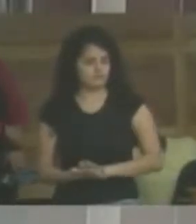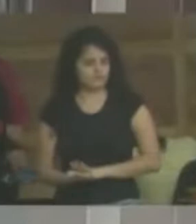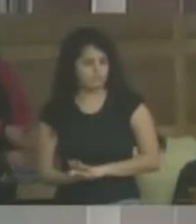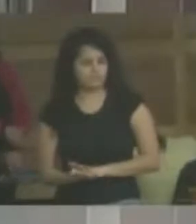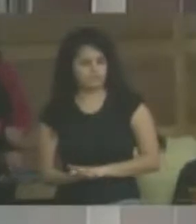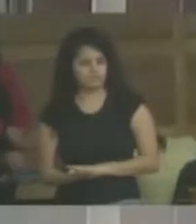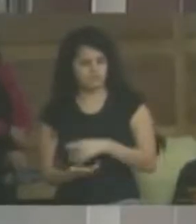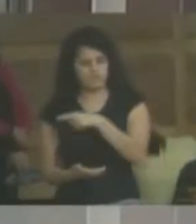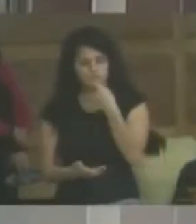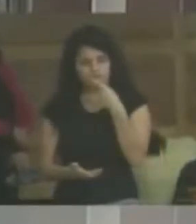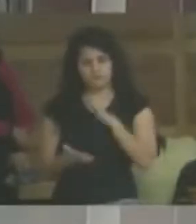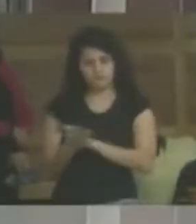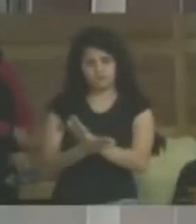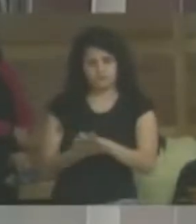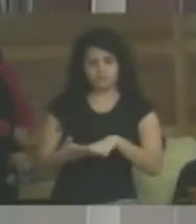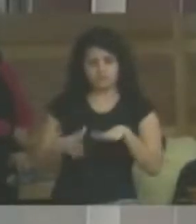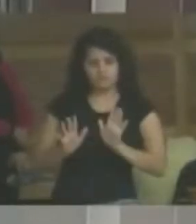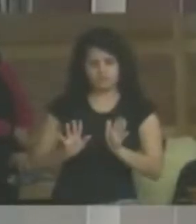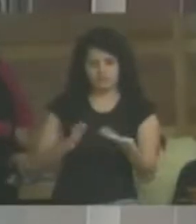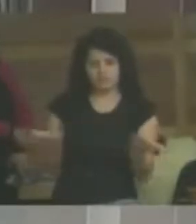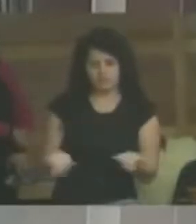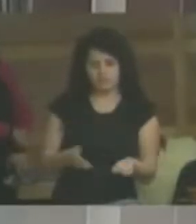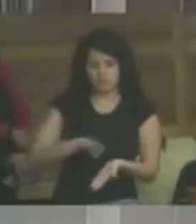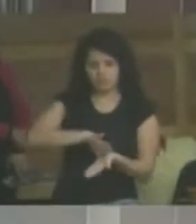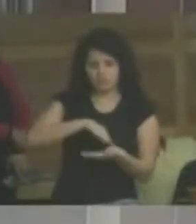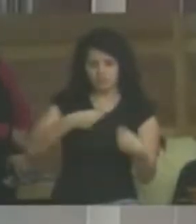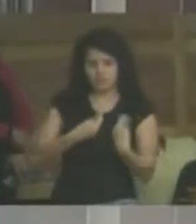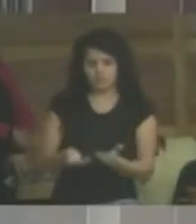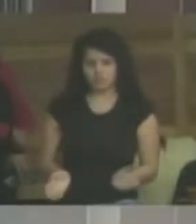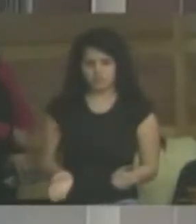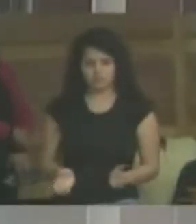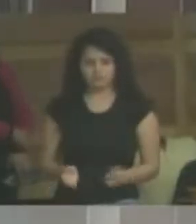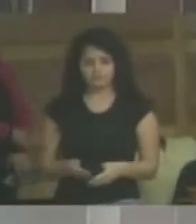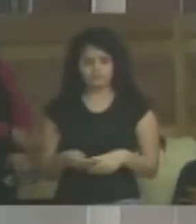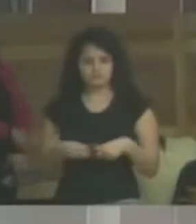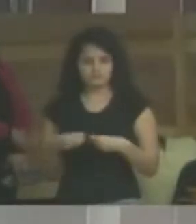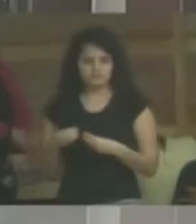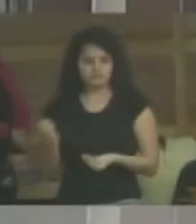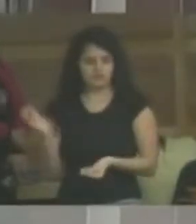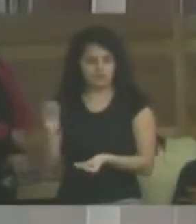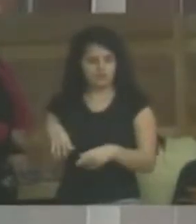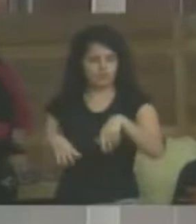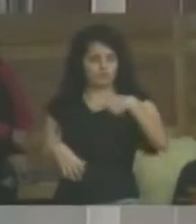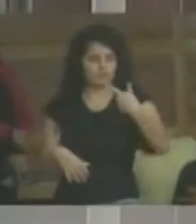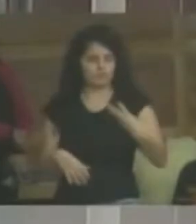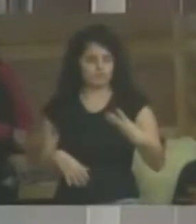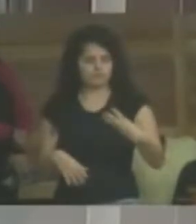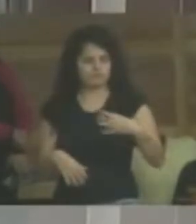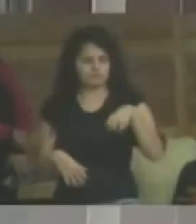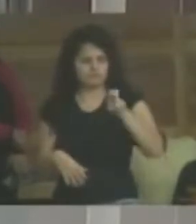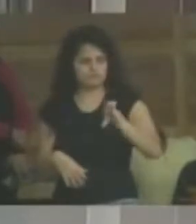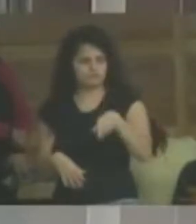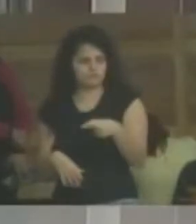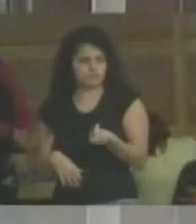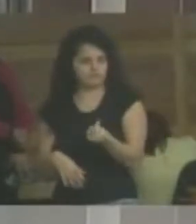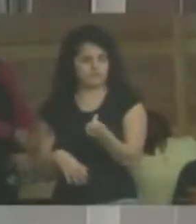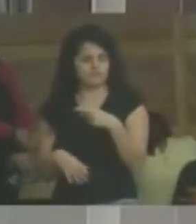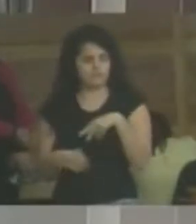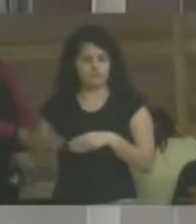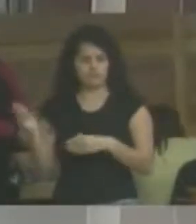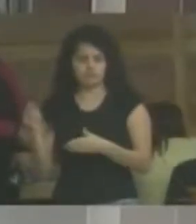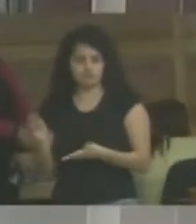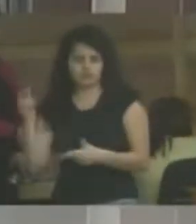falava nada. Aí agora saiu, perdeu, deixou 450 milhões de dívida, aí vai para a tribuna falar